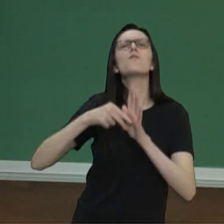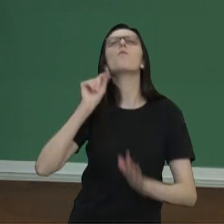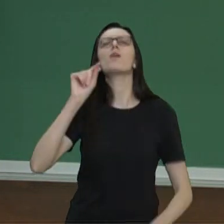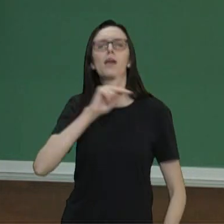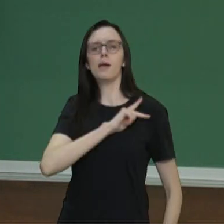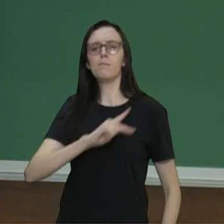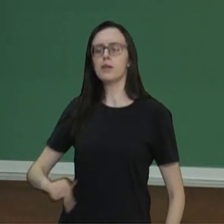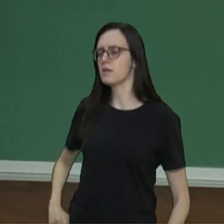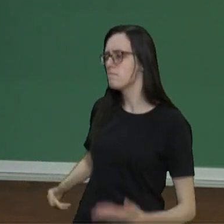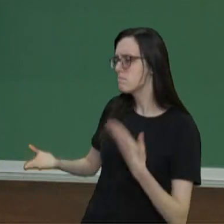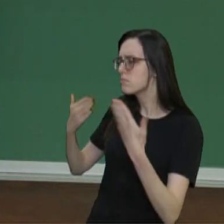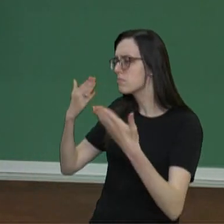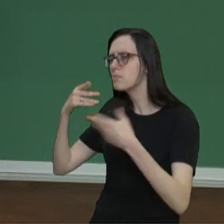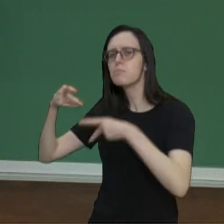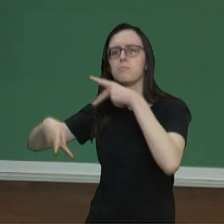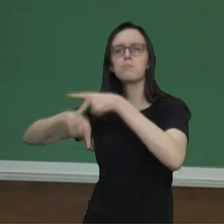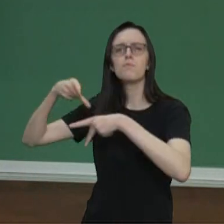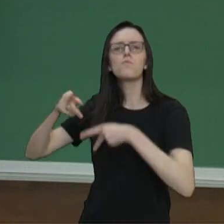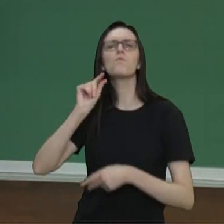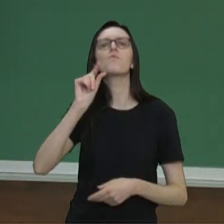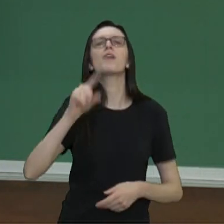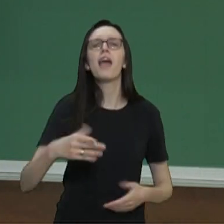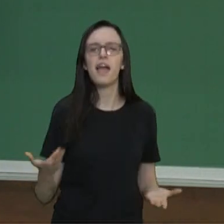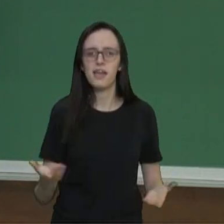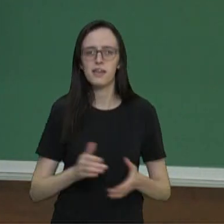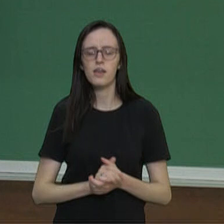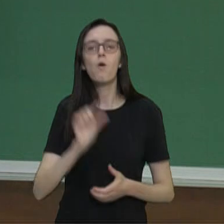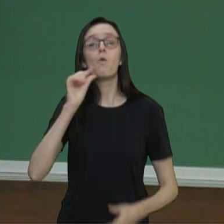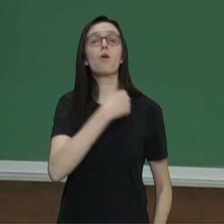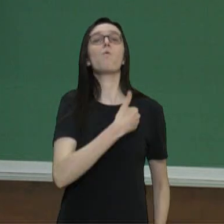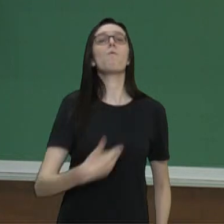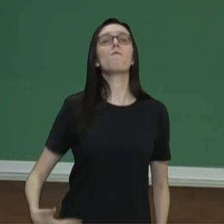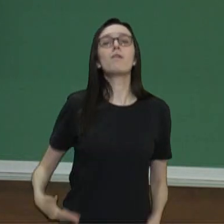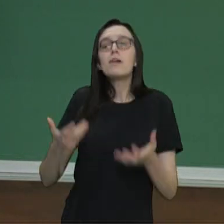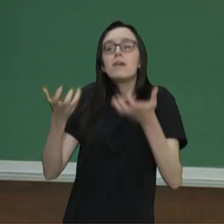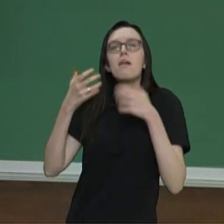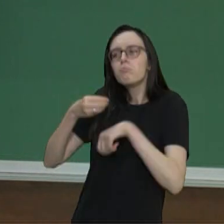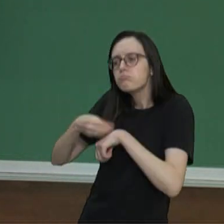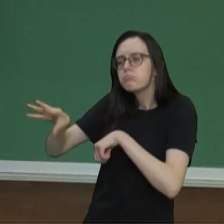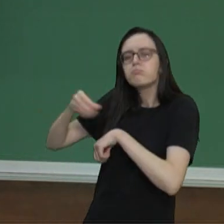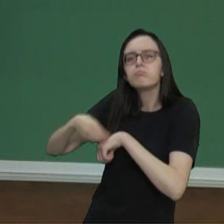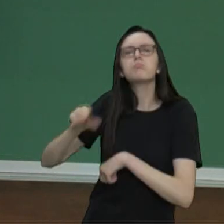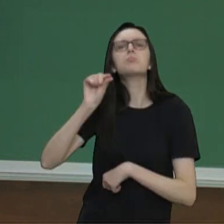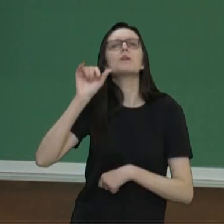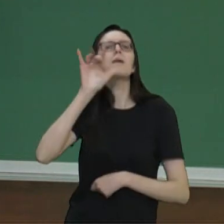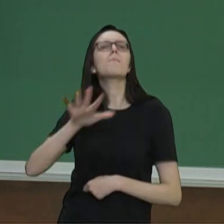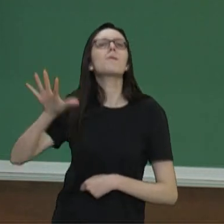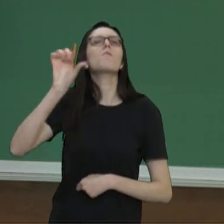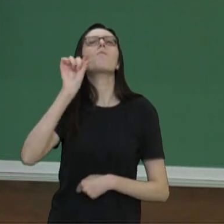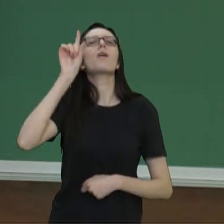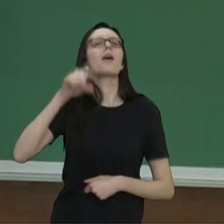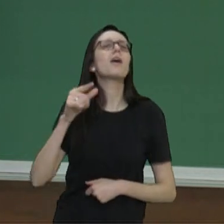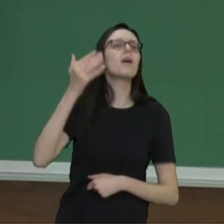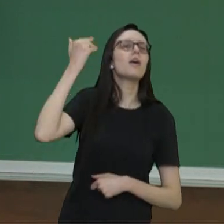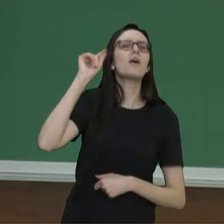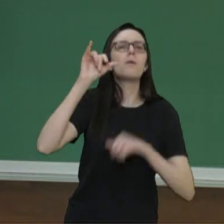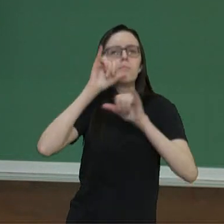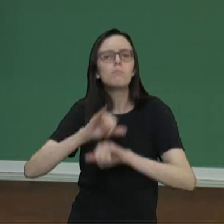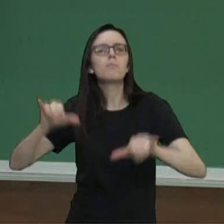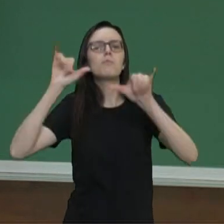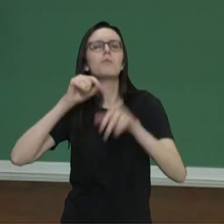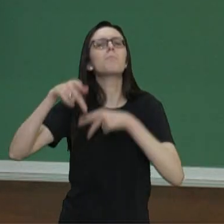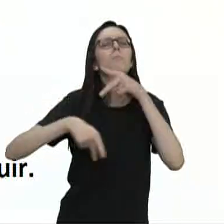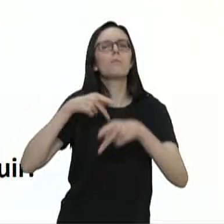presidente conversando com a população. O que o governo está querendo passar com essa imagem que era feita em propaganda